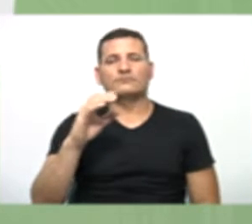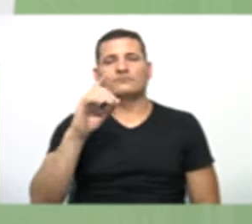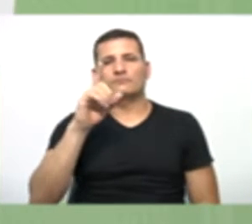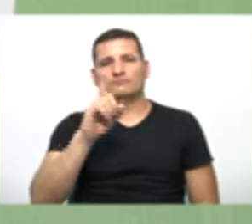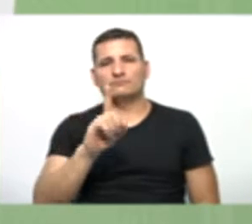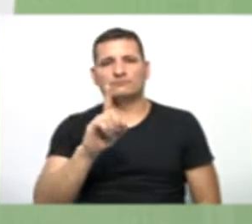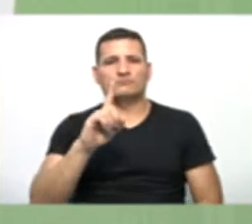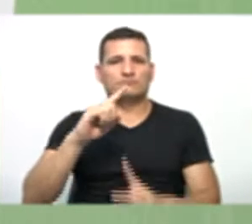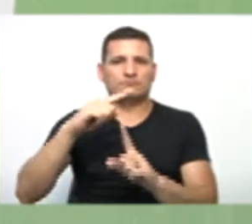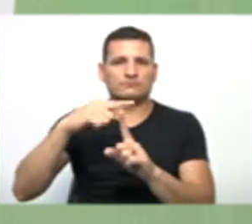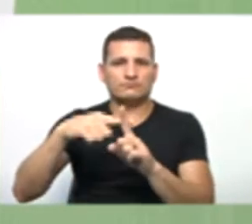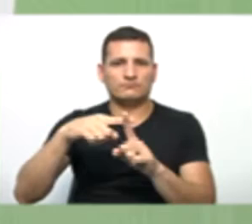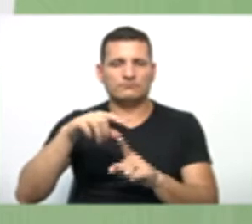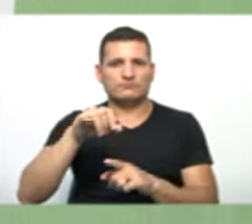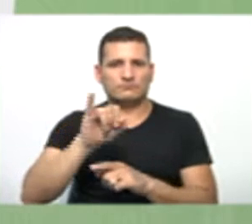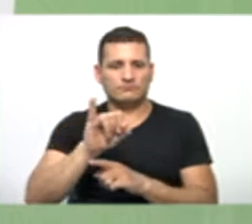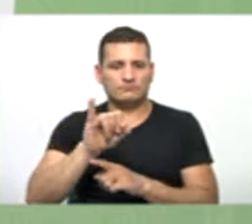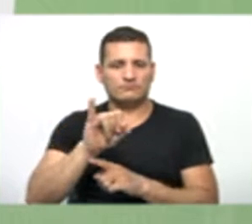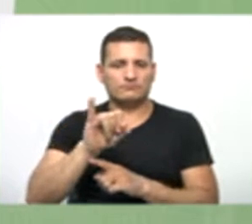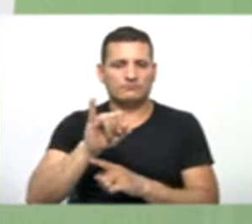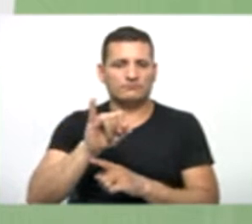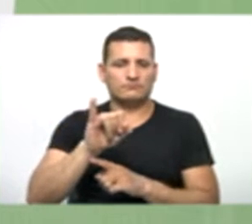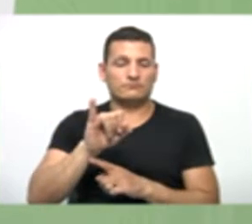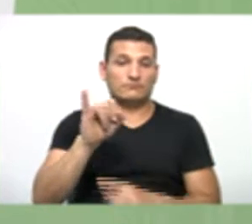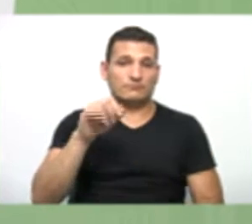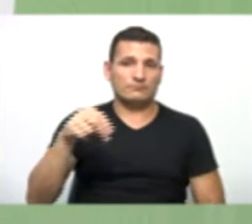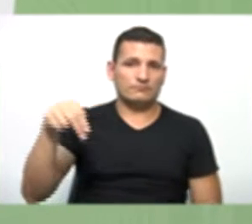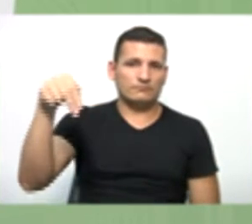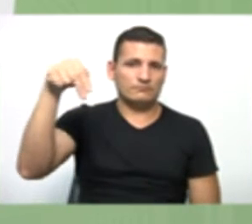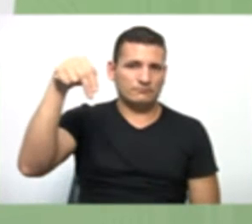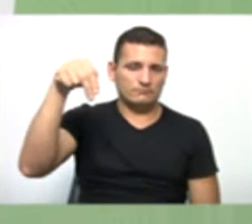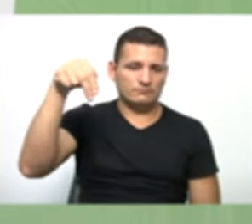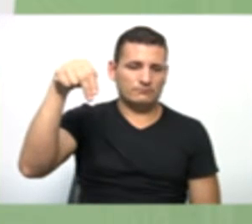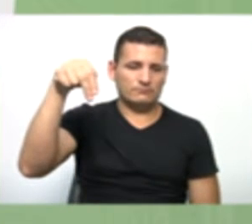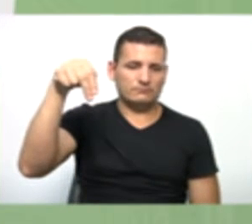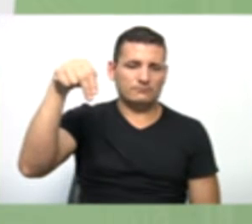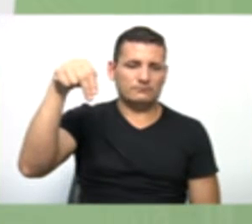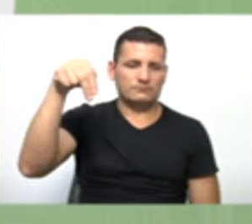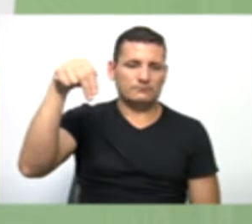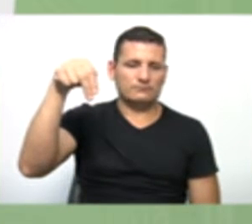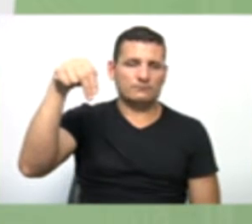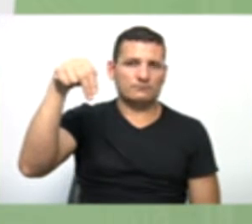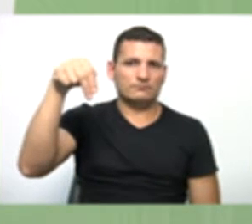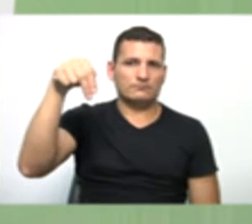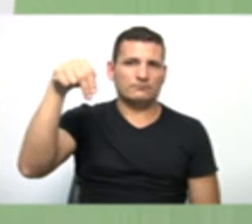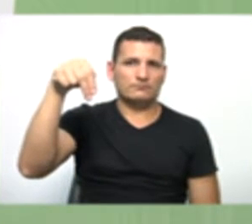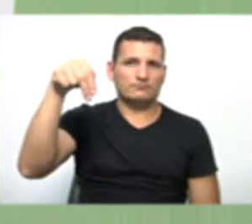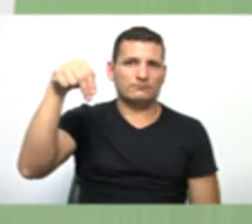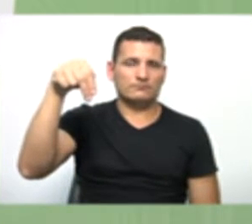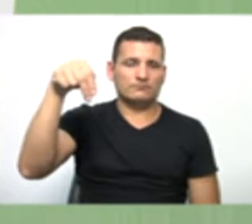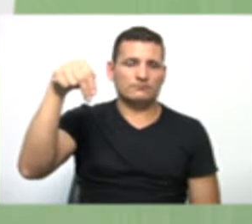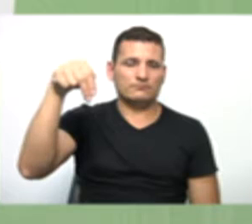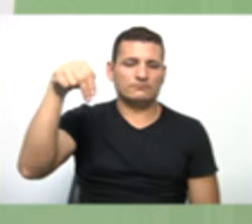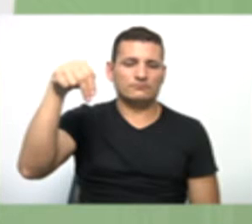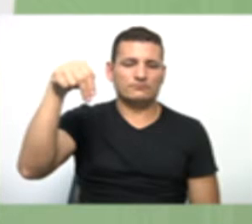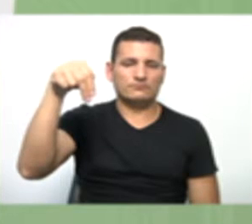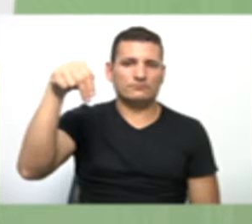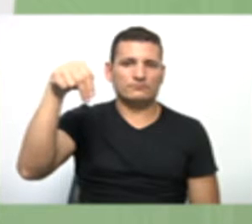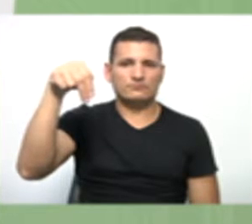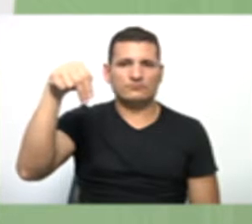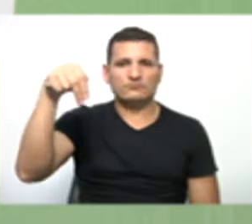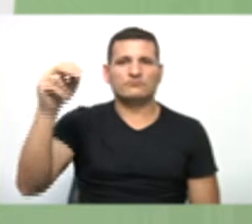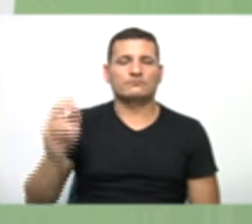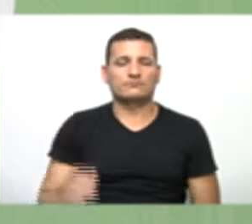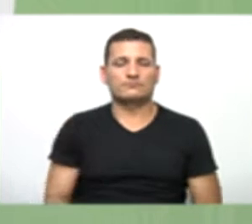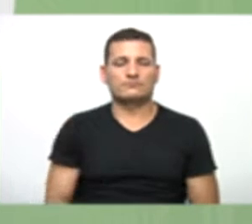I elevado a N. Montante vai ser igual a capital, que multiplica 1 mais I